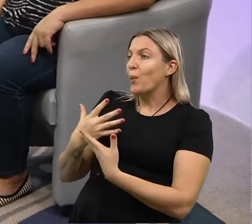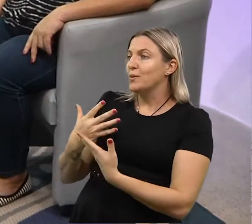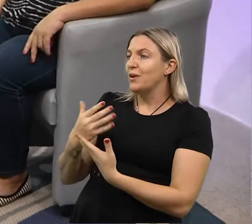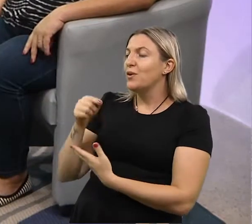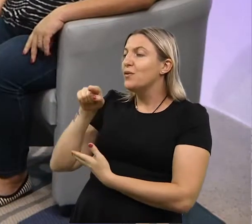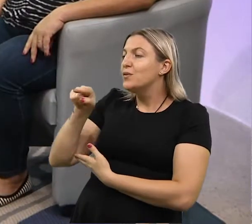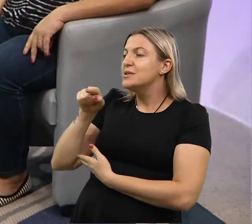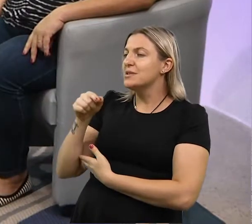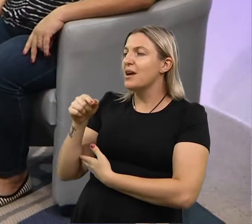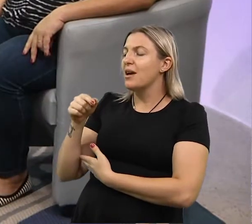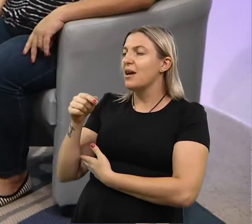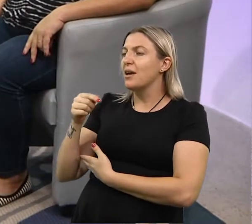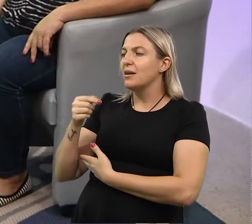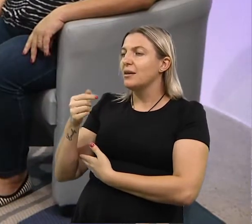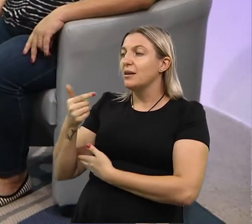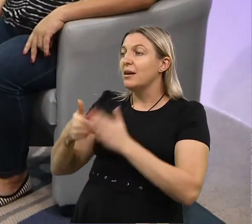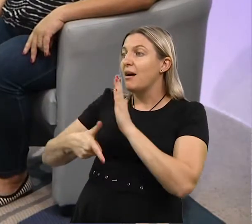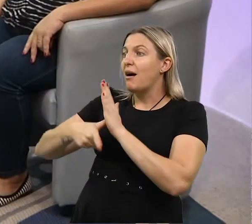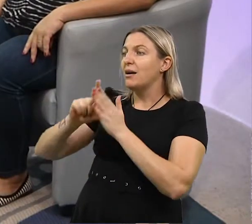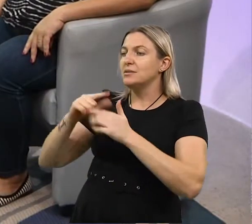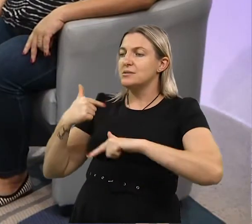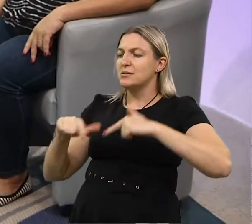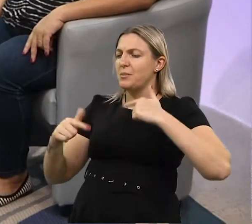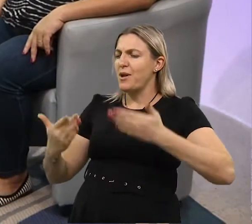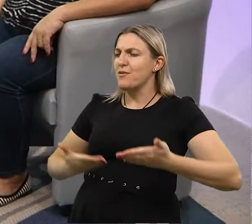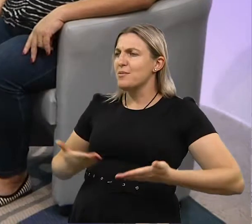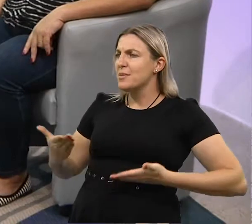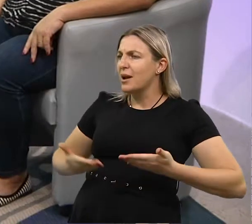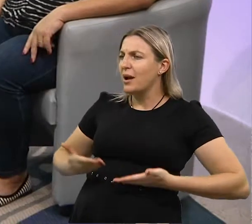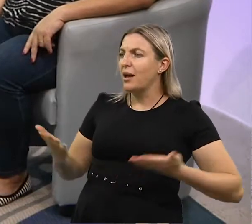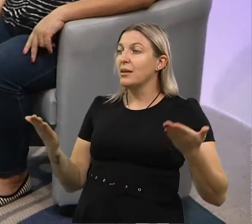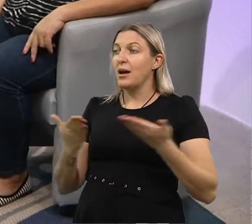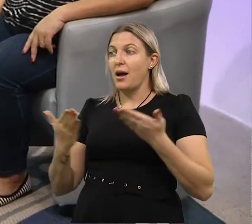a representante do povo no Legislativo de Erechim.